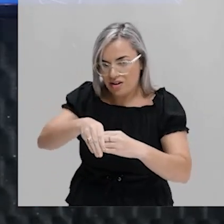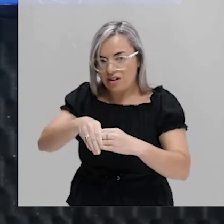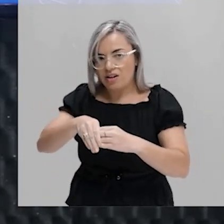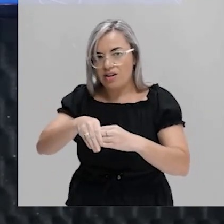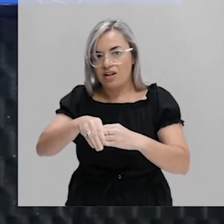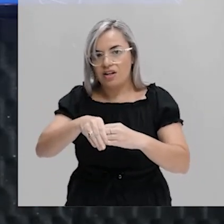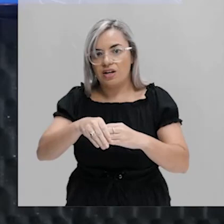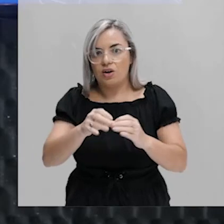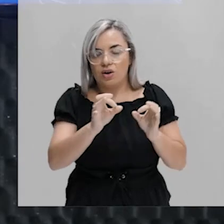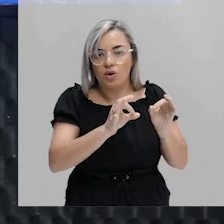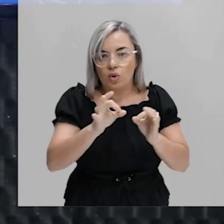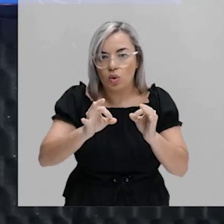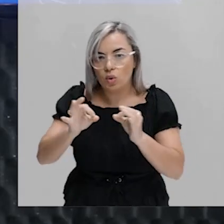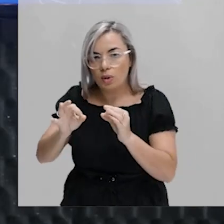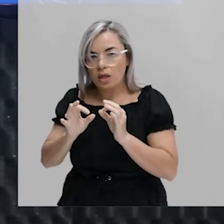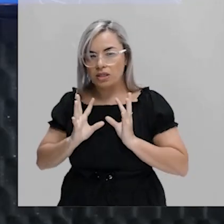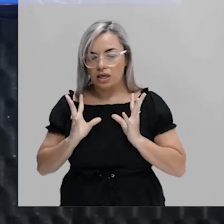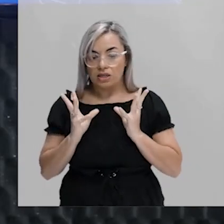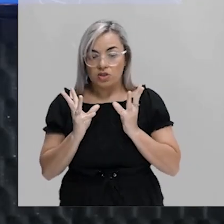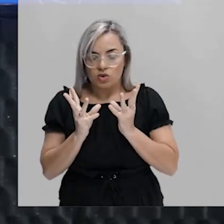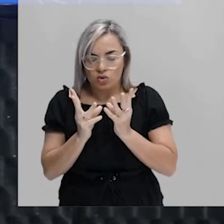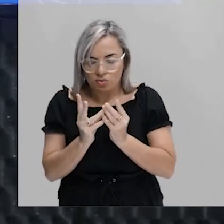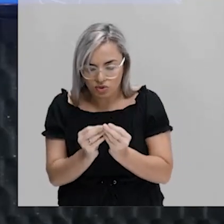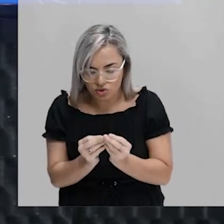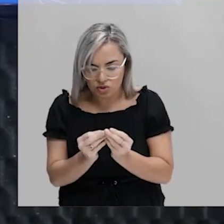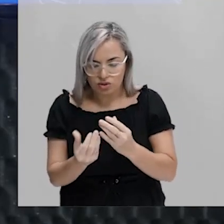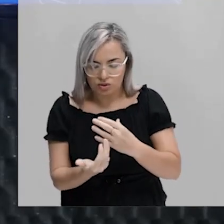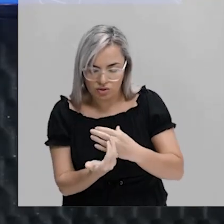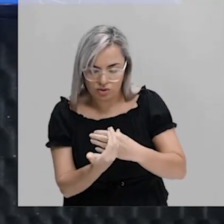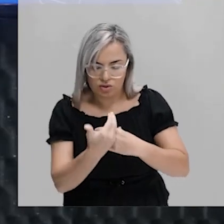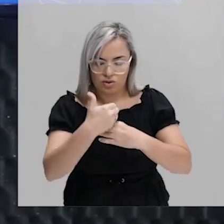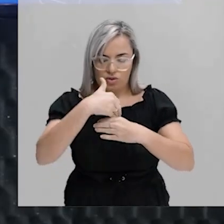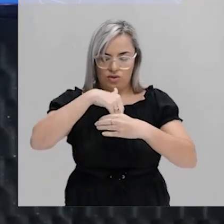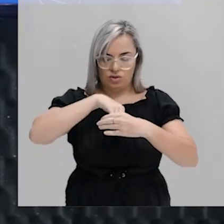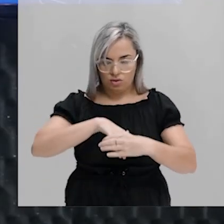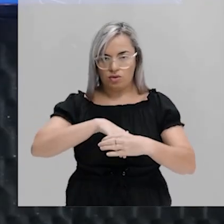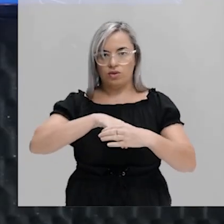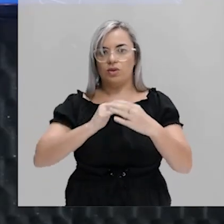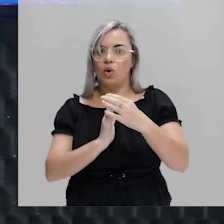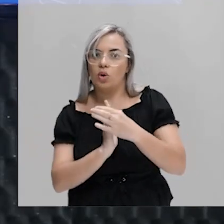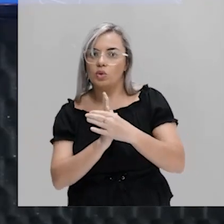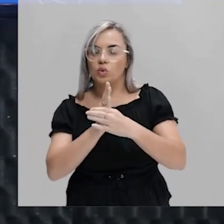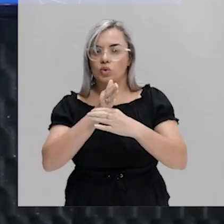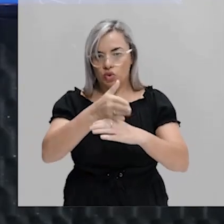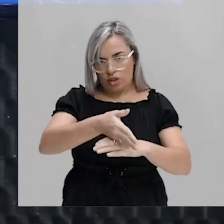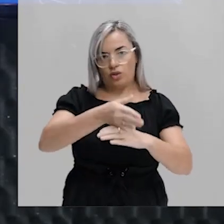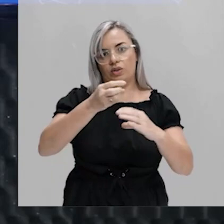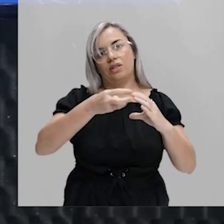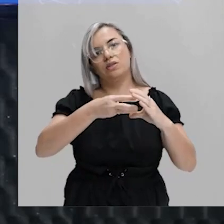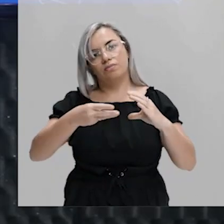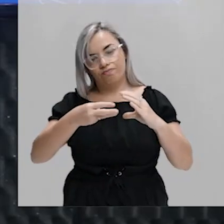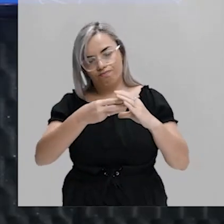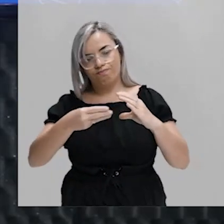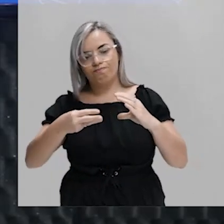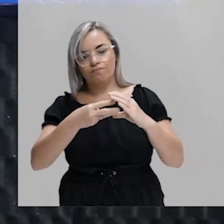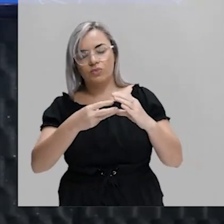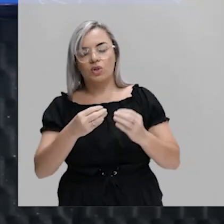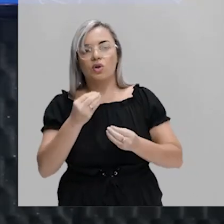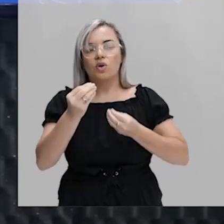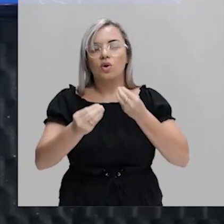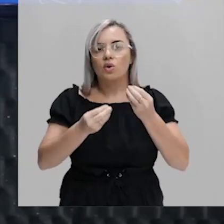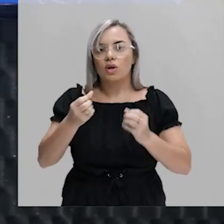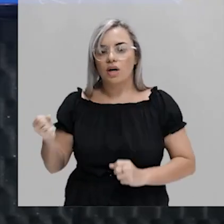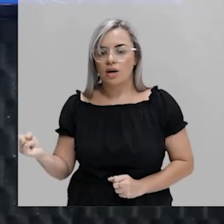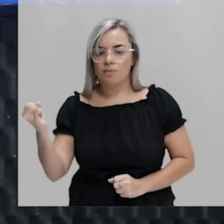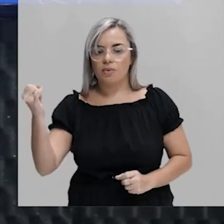essa passagem de substâncias por meio para o interior ou para o exterior da célula. Aí nós vamos ver qual a importância